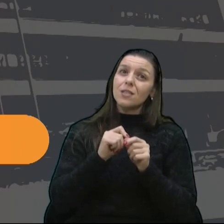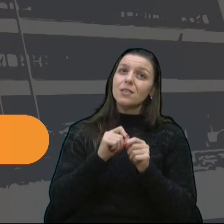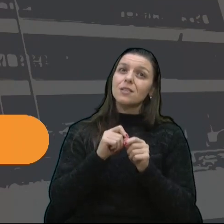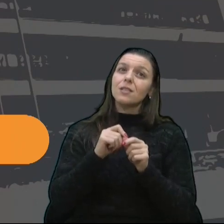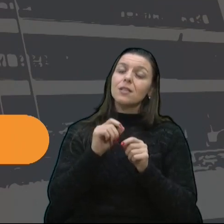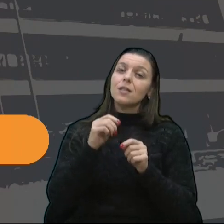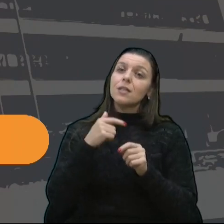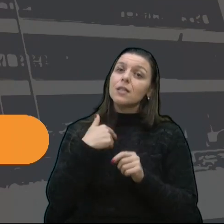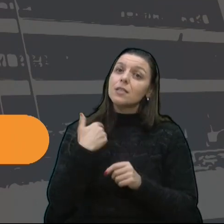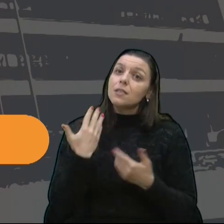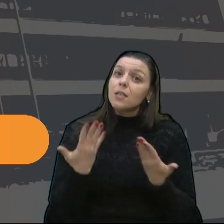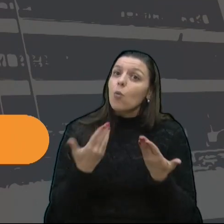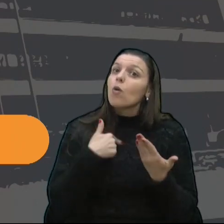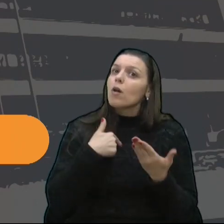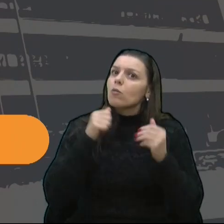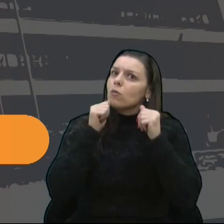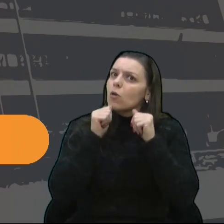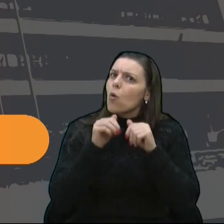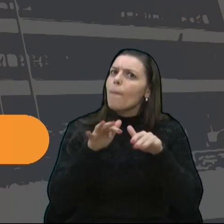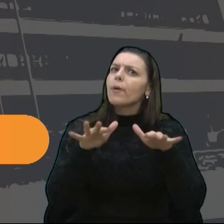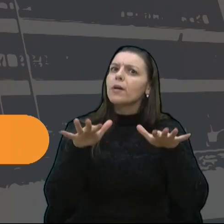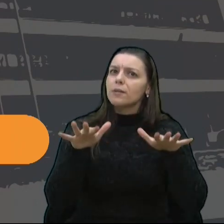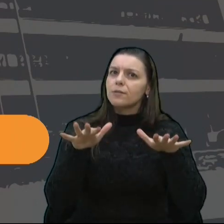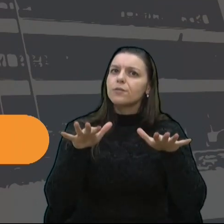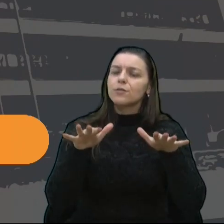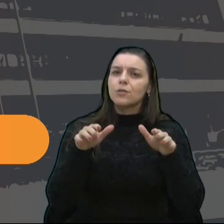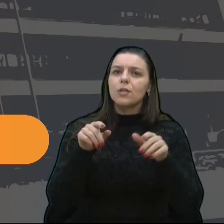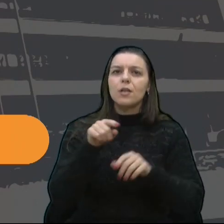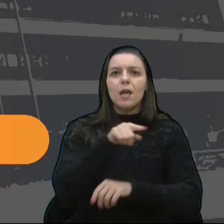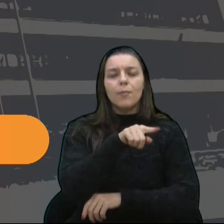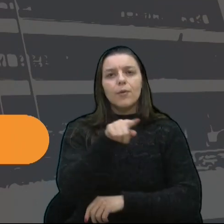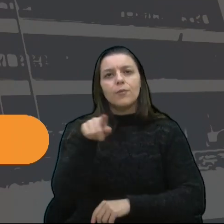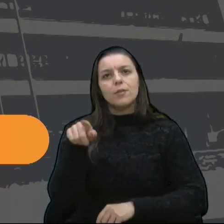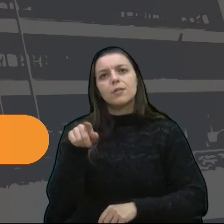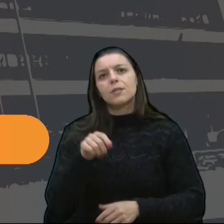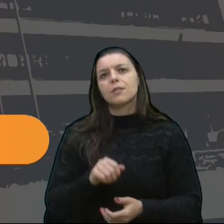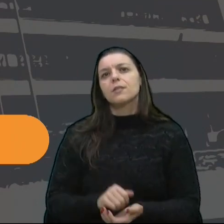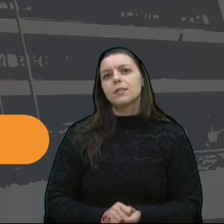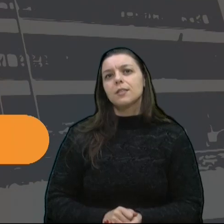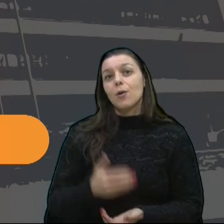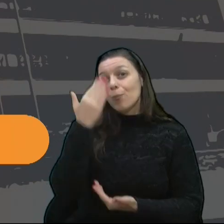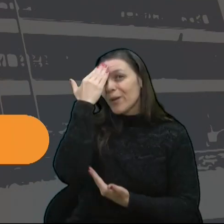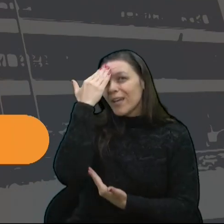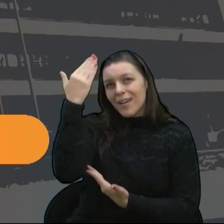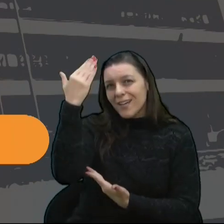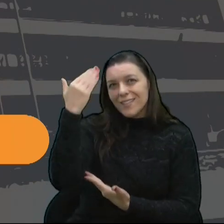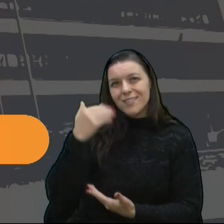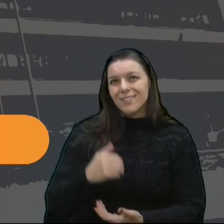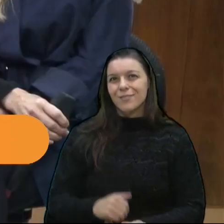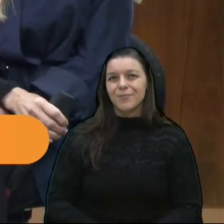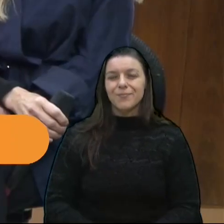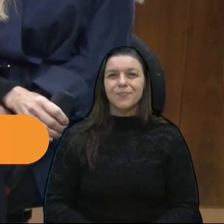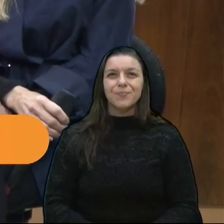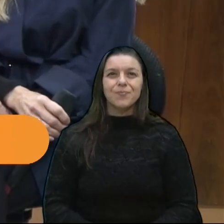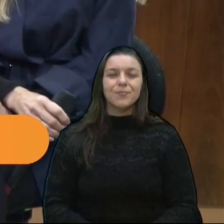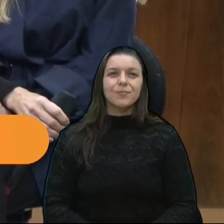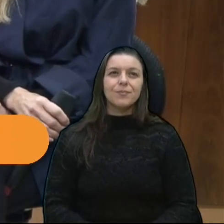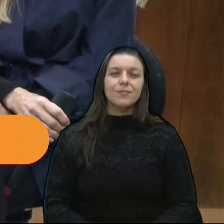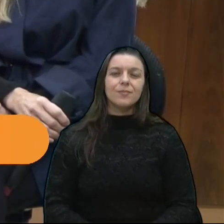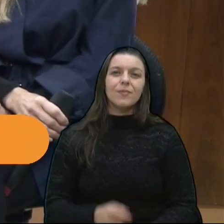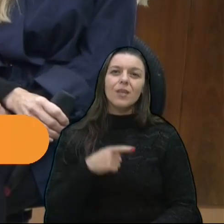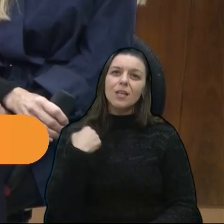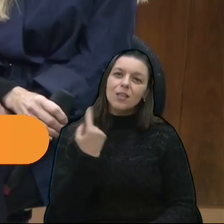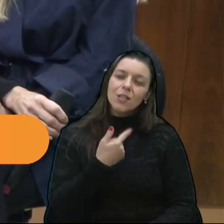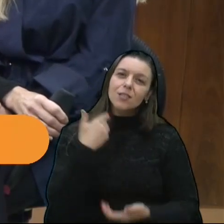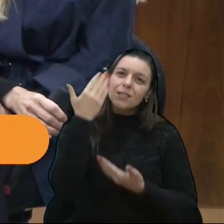de compartilhar e trocar sempre que eu posso. Então, estou aqui aberta, tá bom, gente? Muito obrigada. A gente que